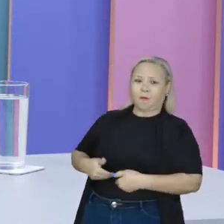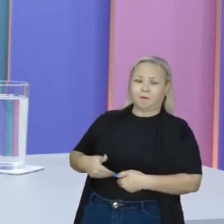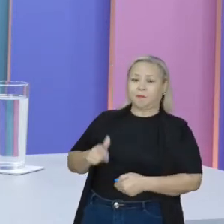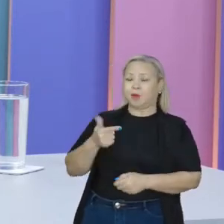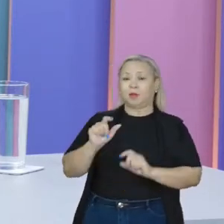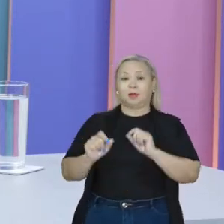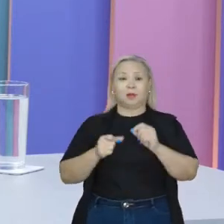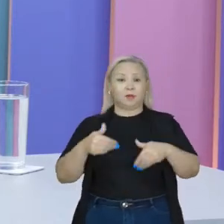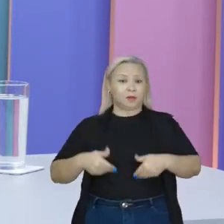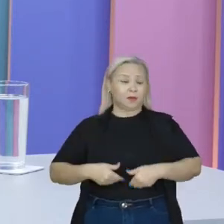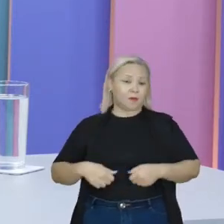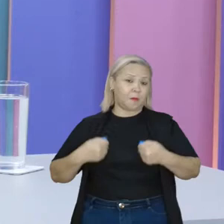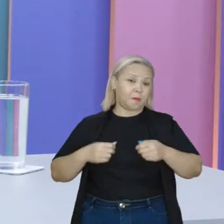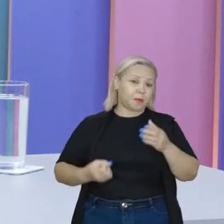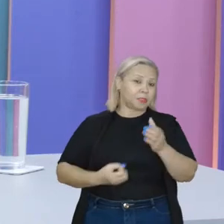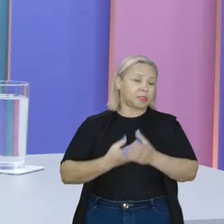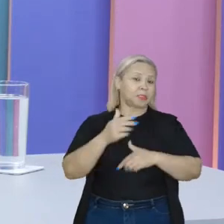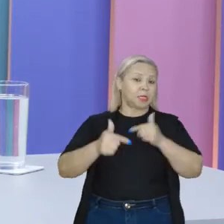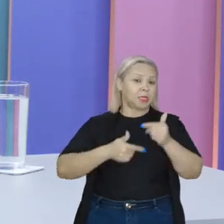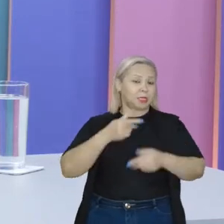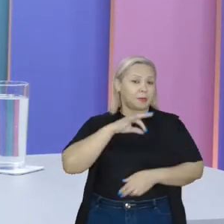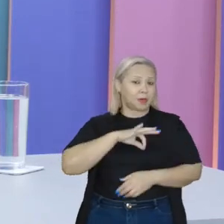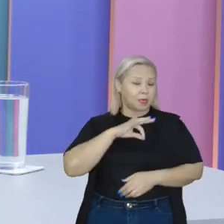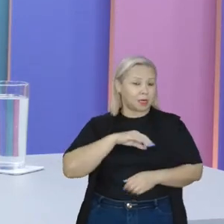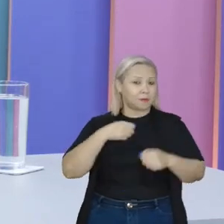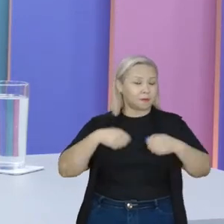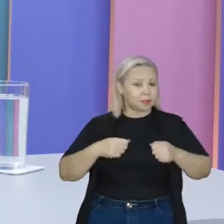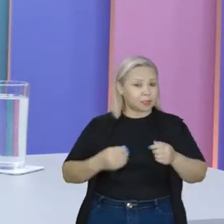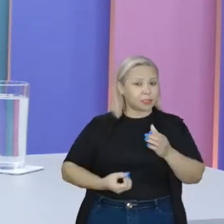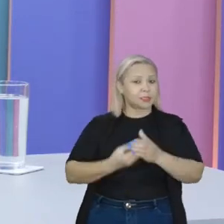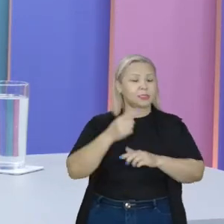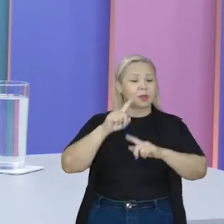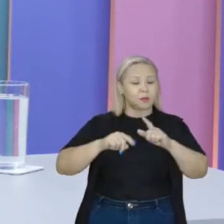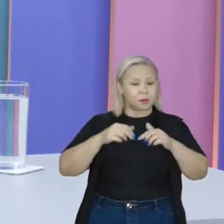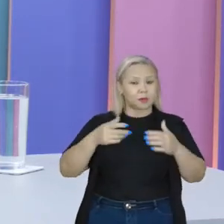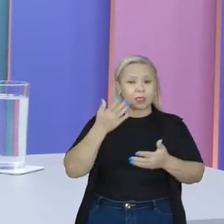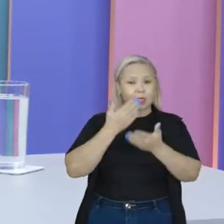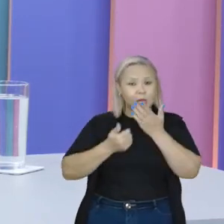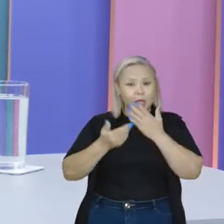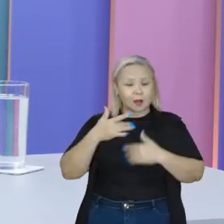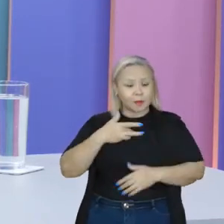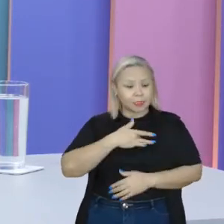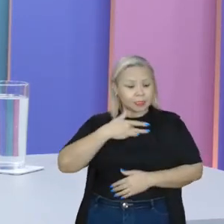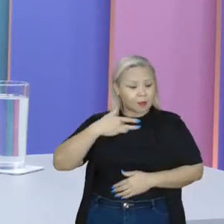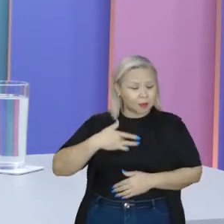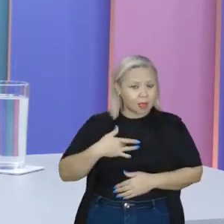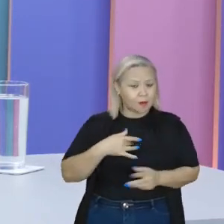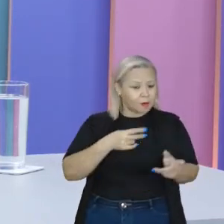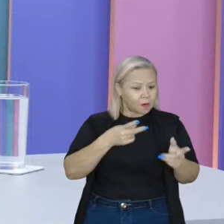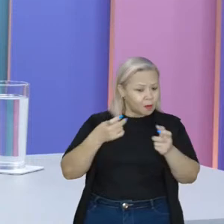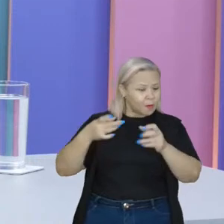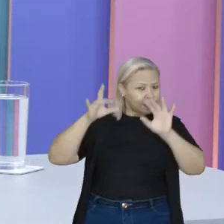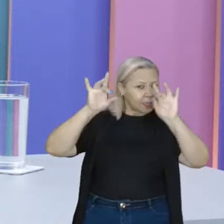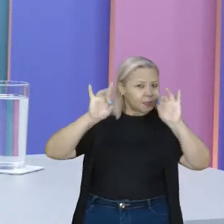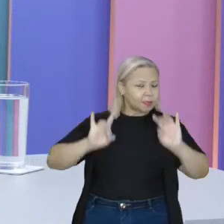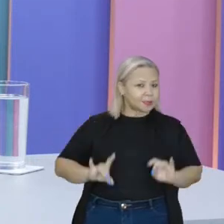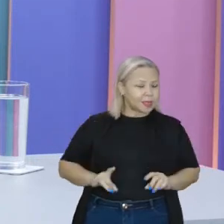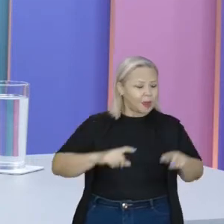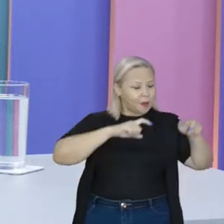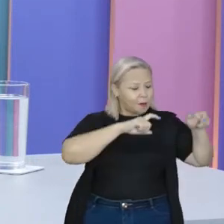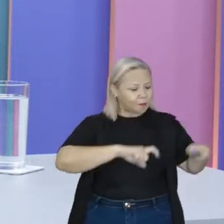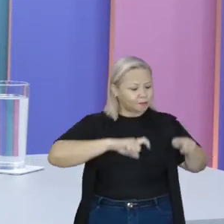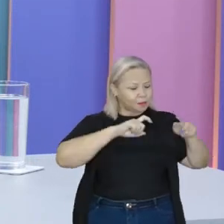que gerar trabalho e renda, tem que produzir alimentos saudáveis, né? Então, um olhar especial para a